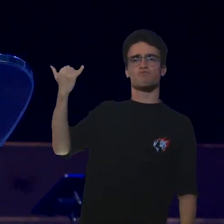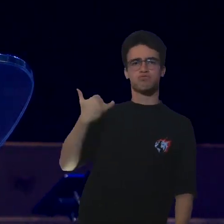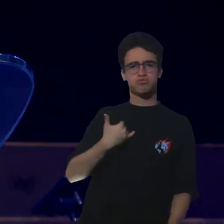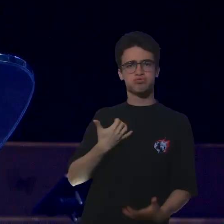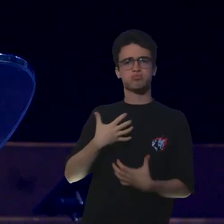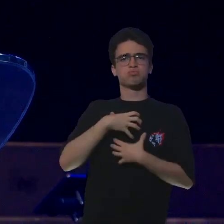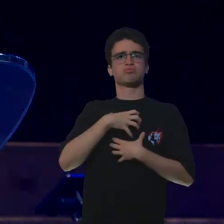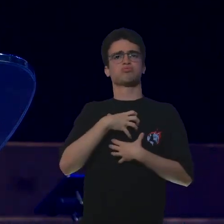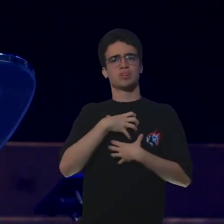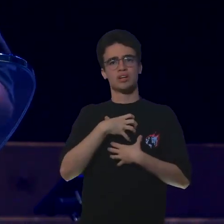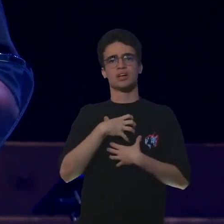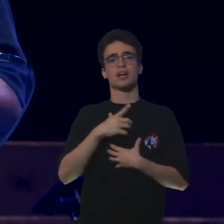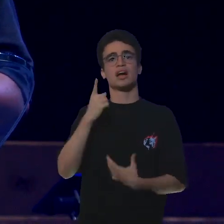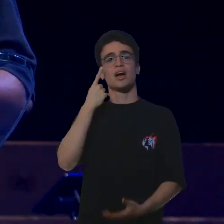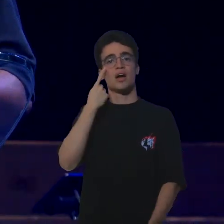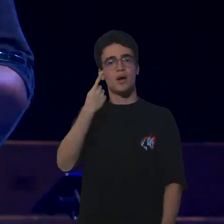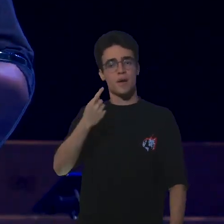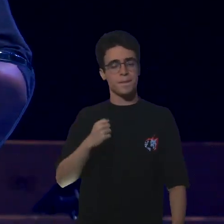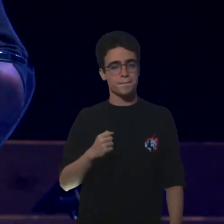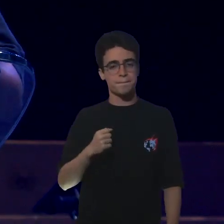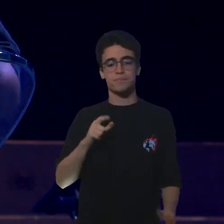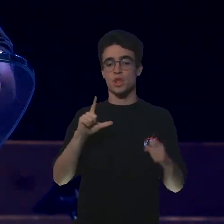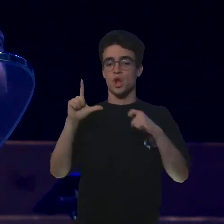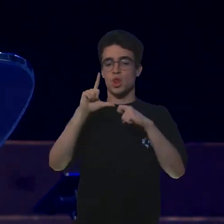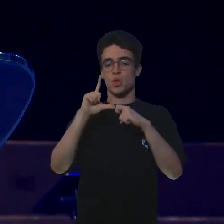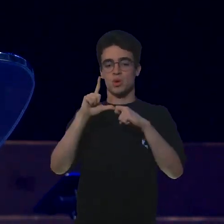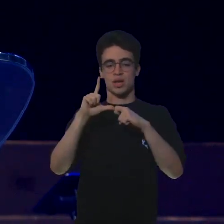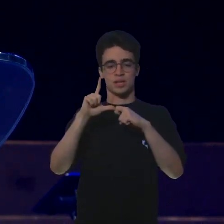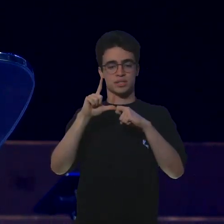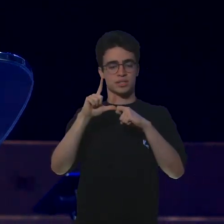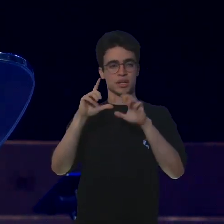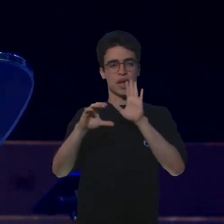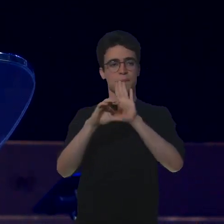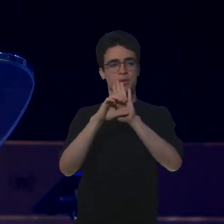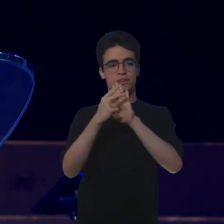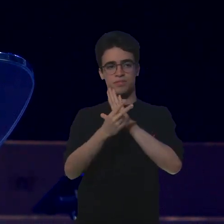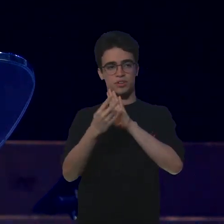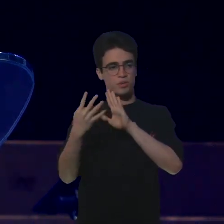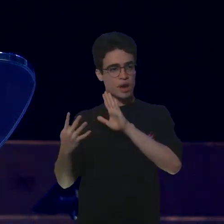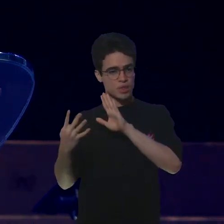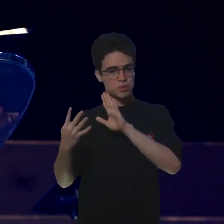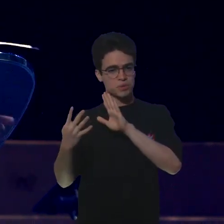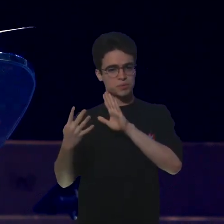coração. Ele se encontra lá em Lucas 24.